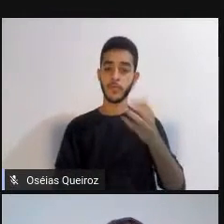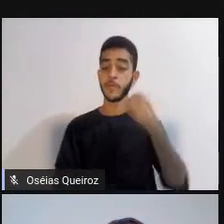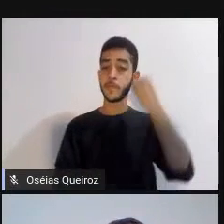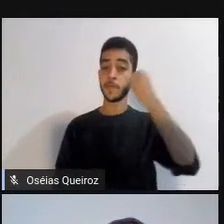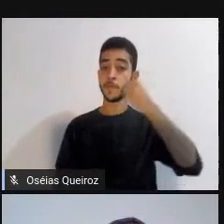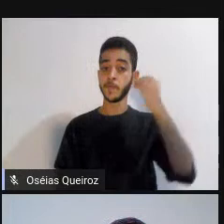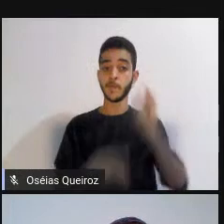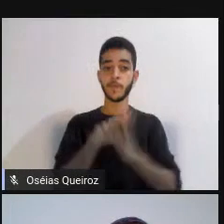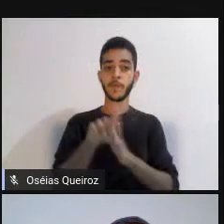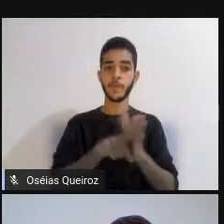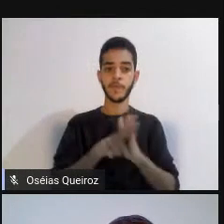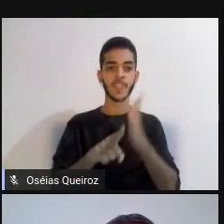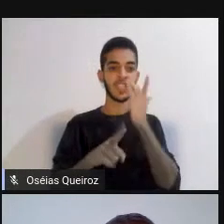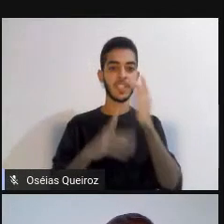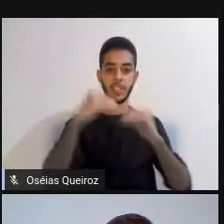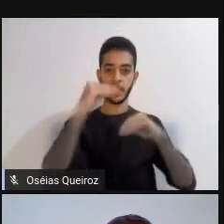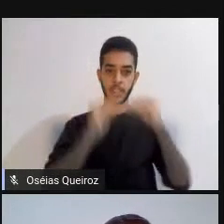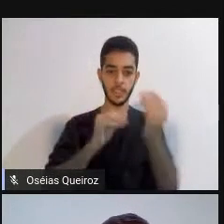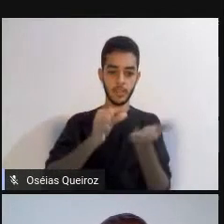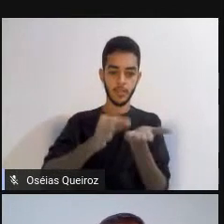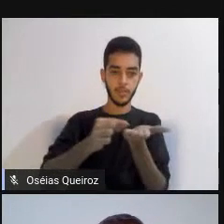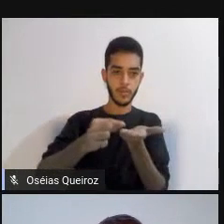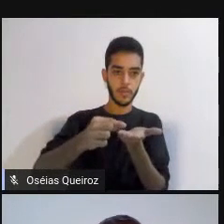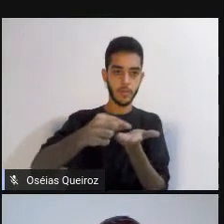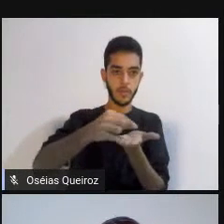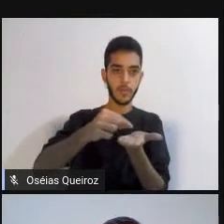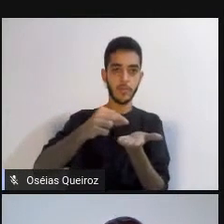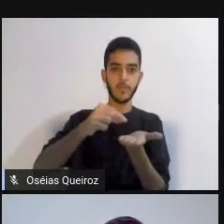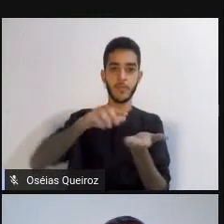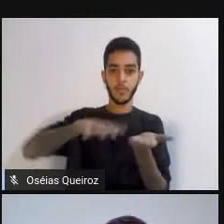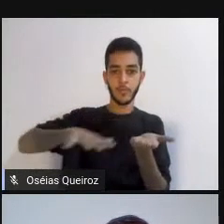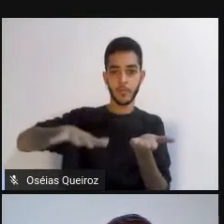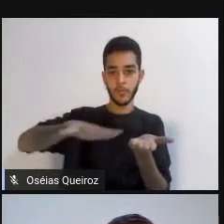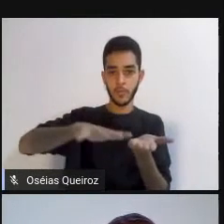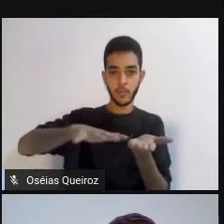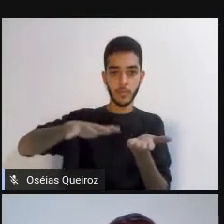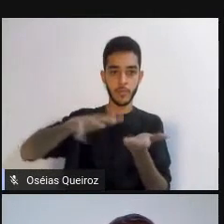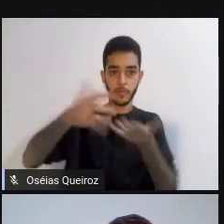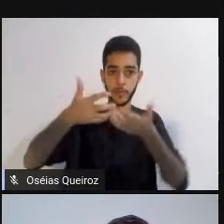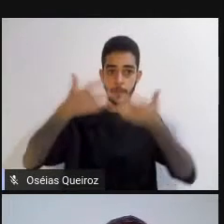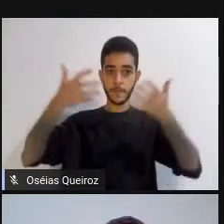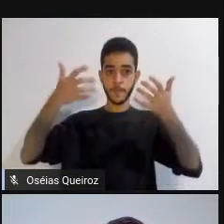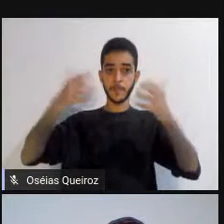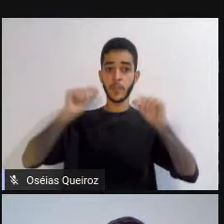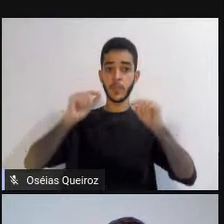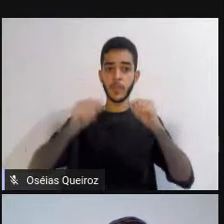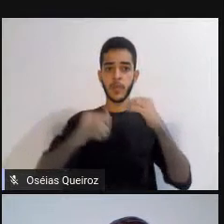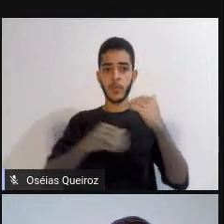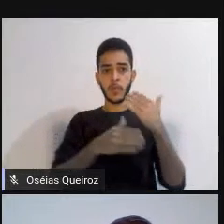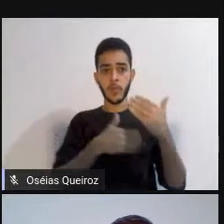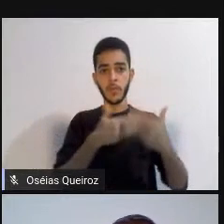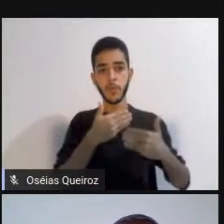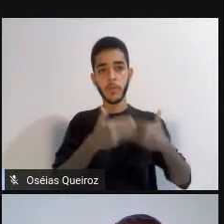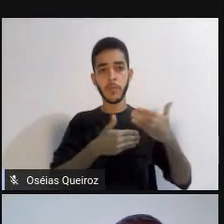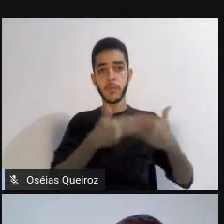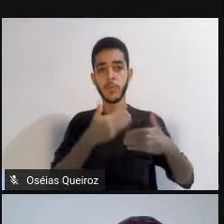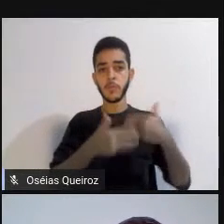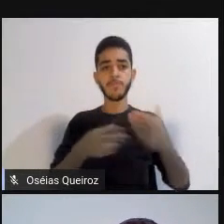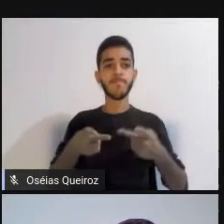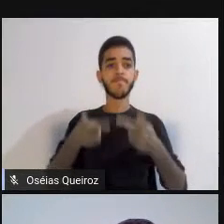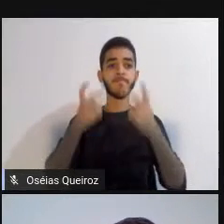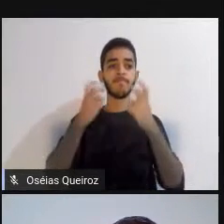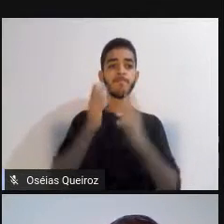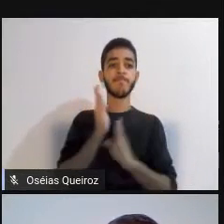onde microplásticos foram colocados in situ, em um ambiente estuarino, e foi observado ao longo do tempo para identificar